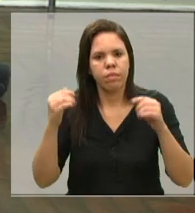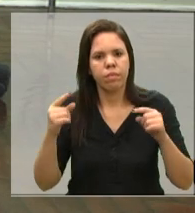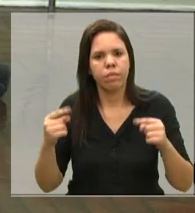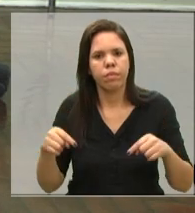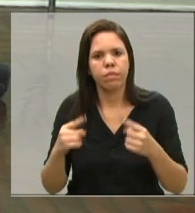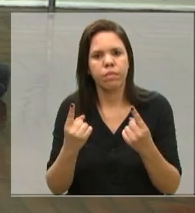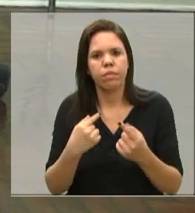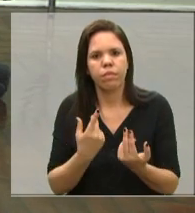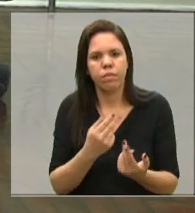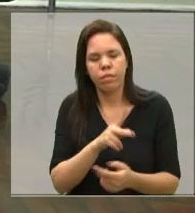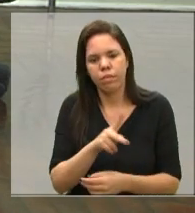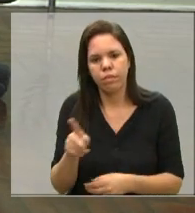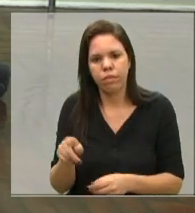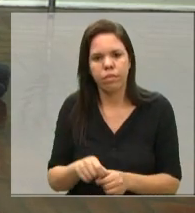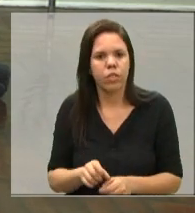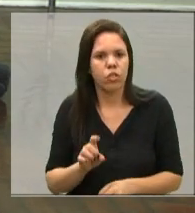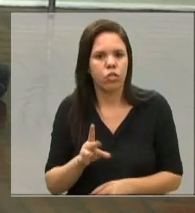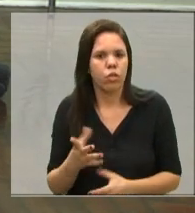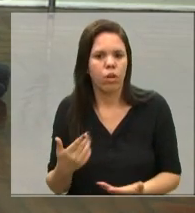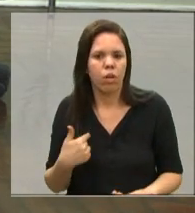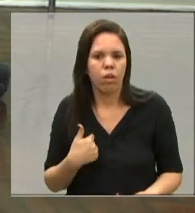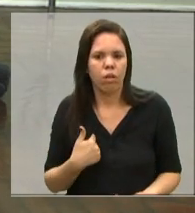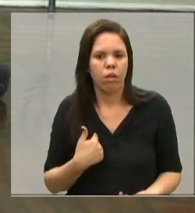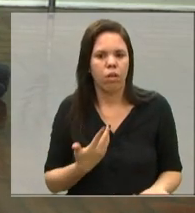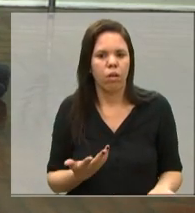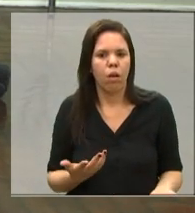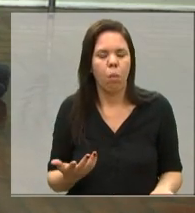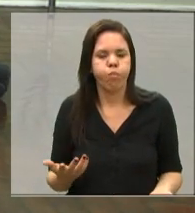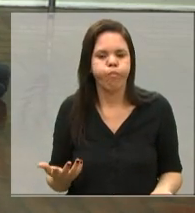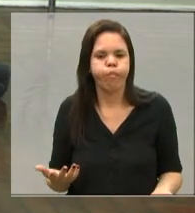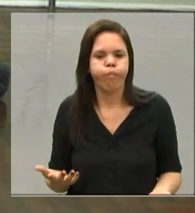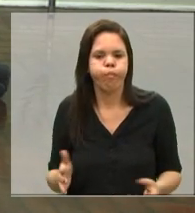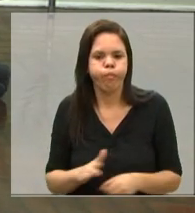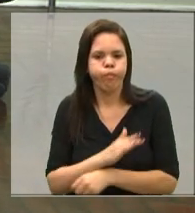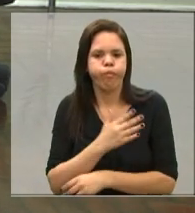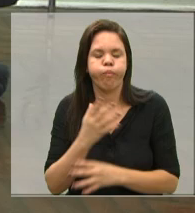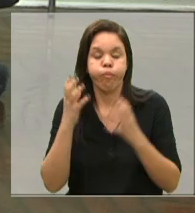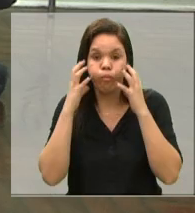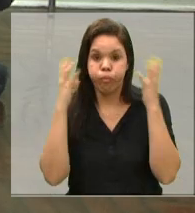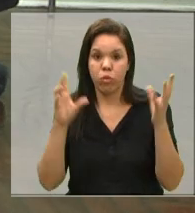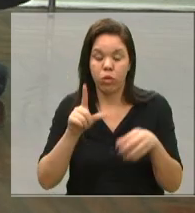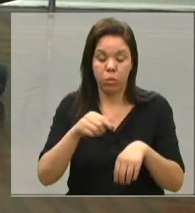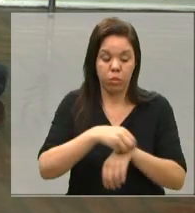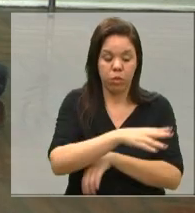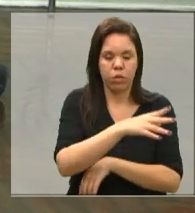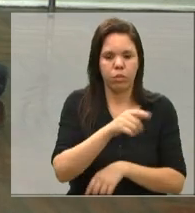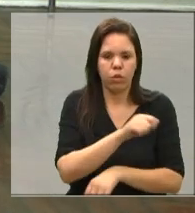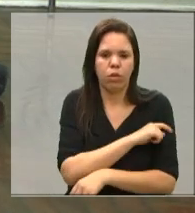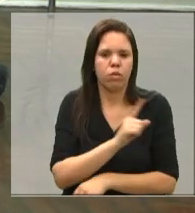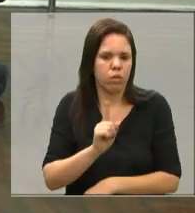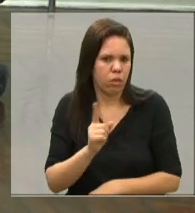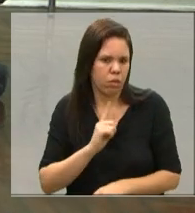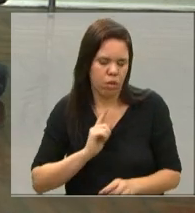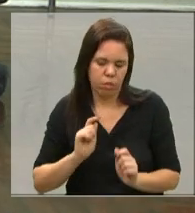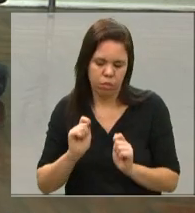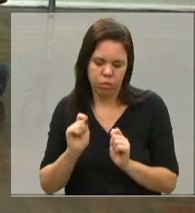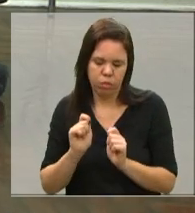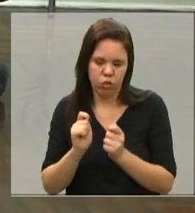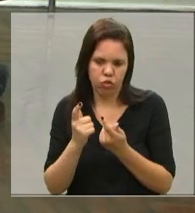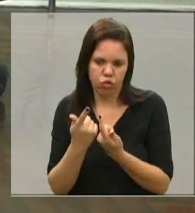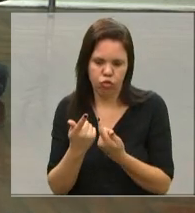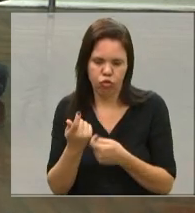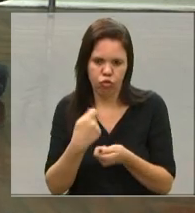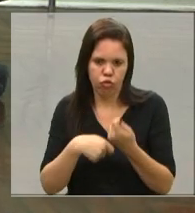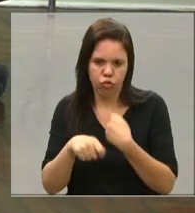desafio agora como professor não é mais eu encho o meu saco de informações e repasso para o aluno. Eu preciso ser um gestor dessas